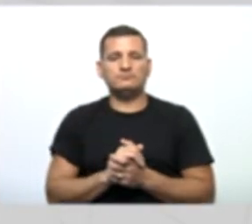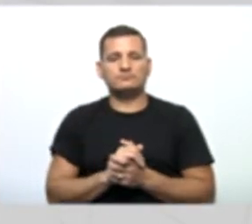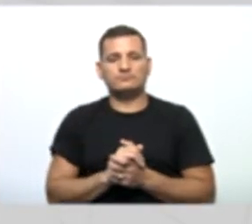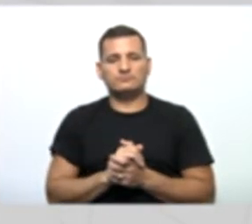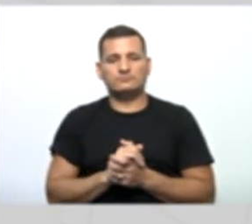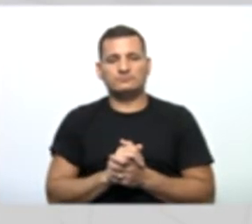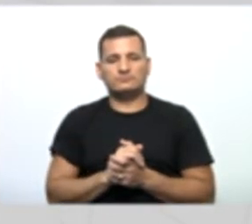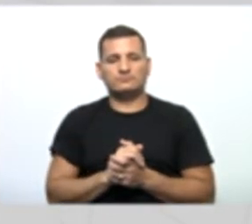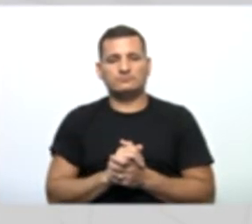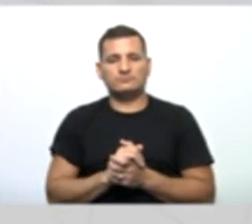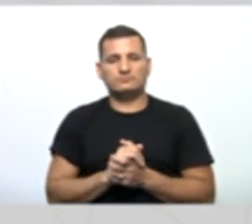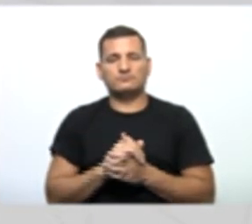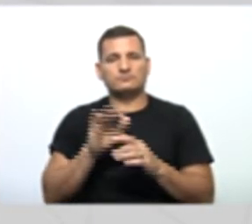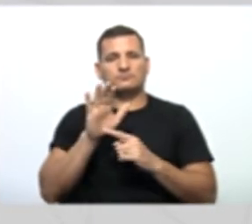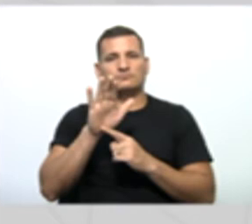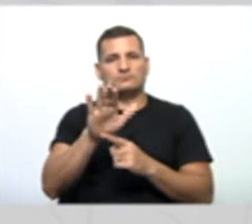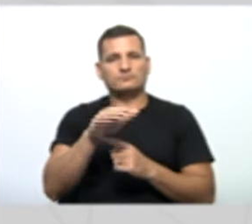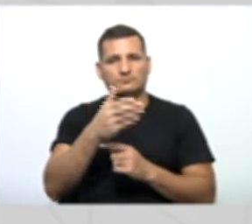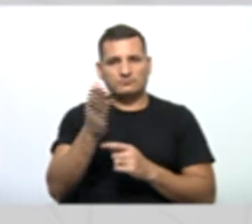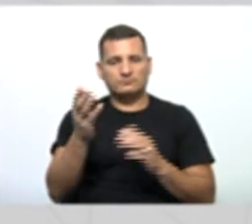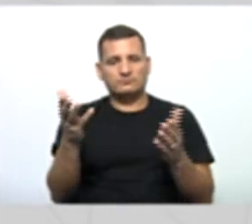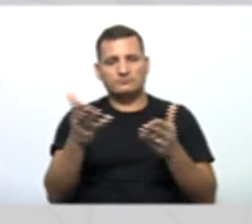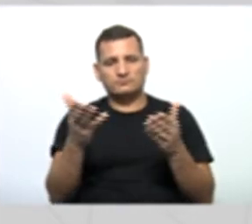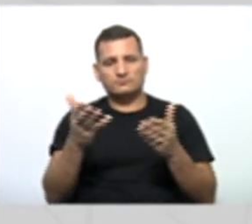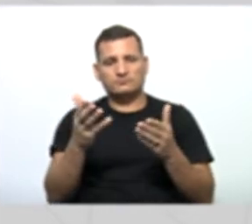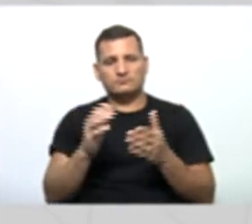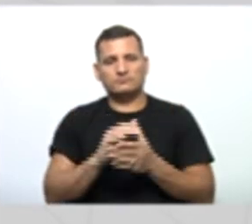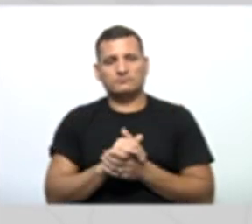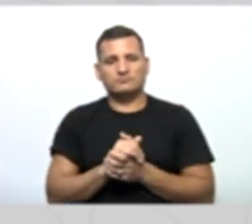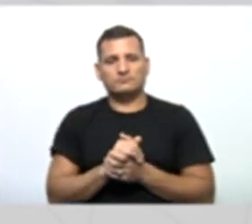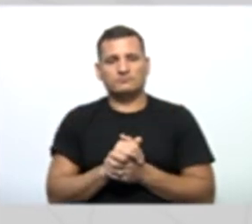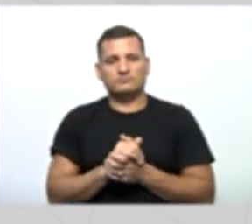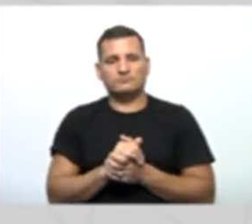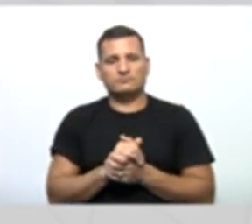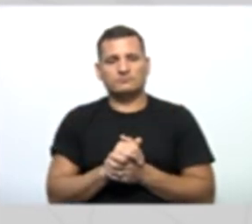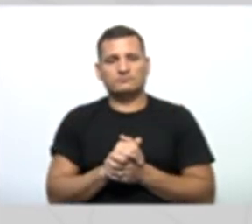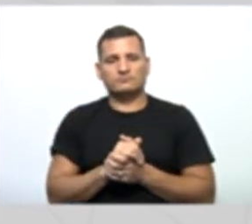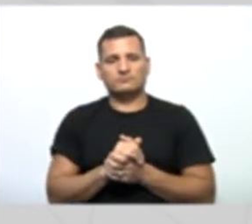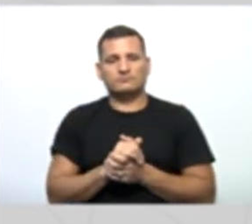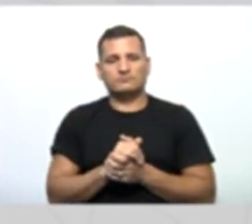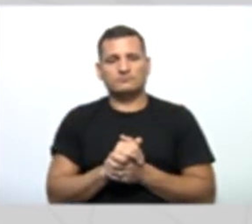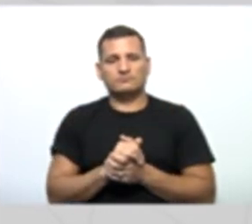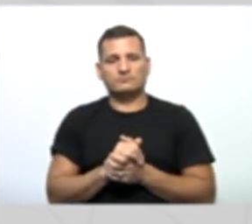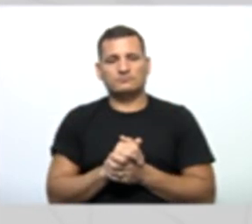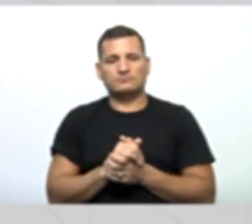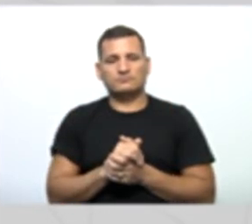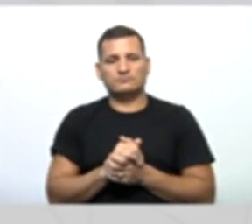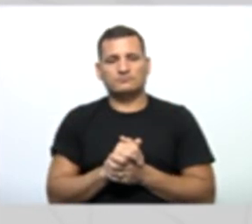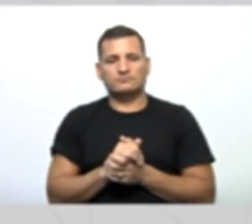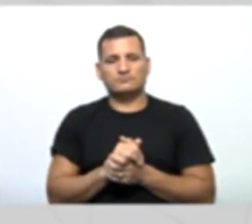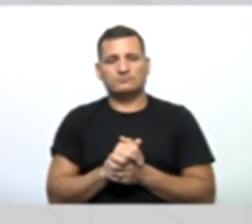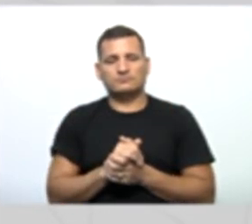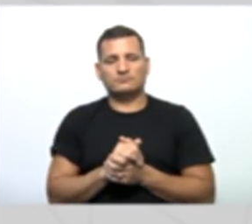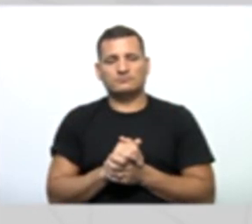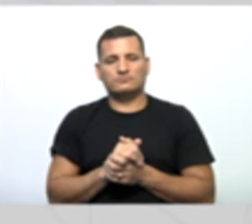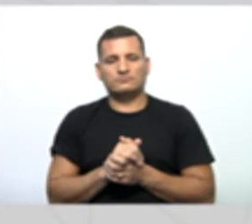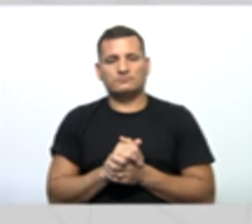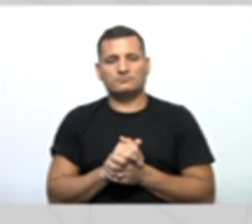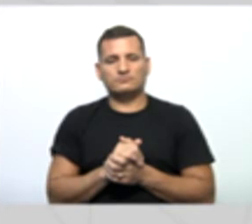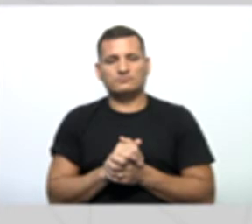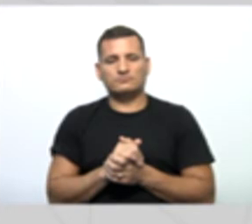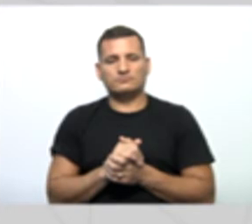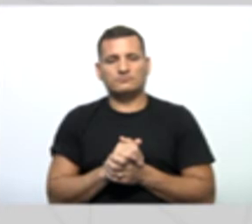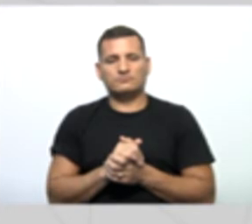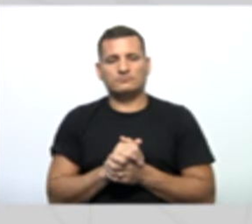diferentes. Vou mostrar para vocês aqui essas 2 situações no wireframe, certo? Vou voltar esse slide aqui e vocês vão